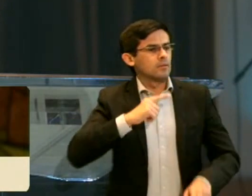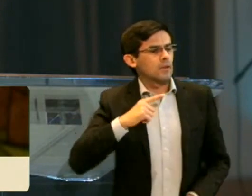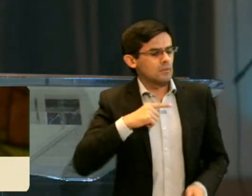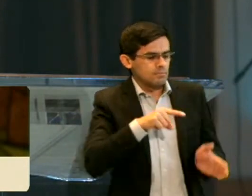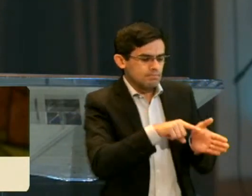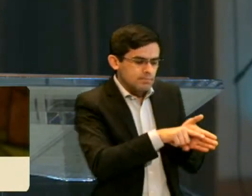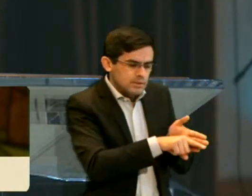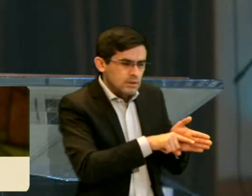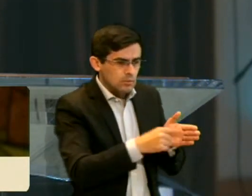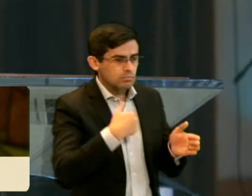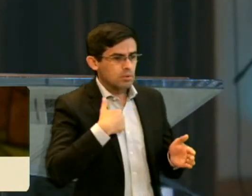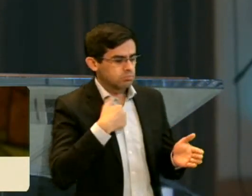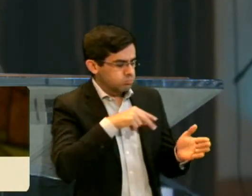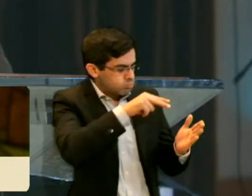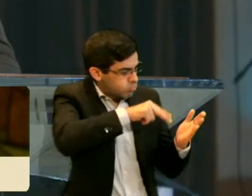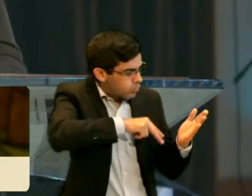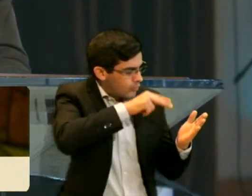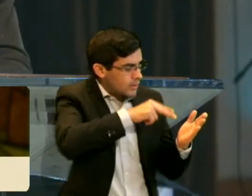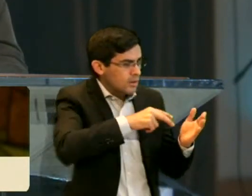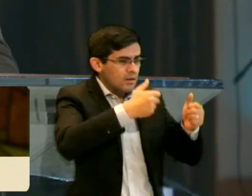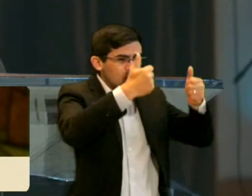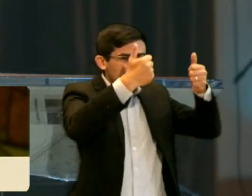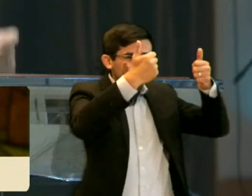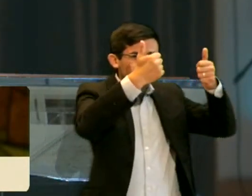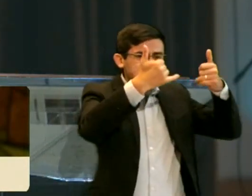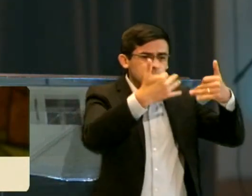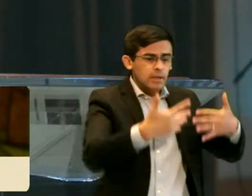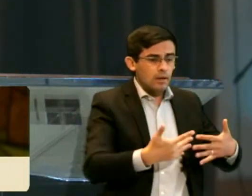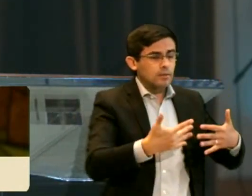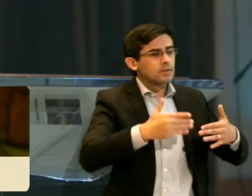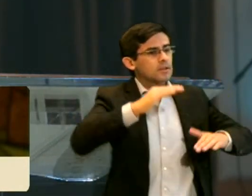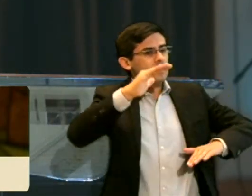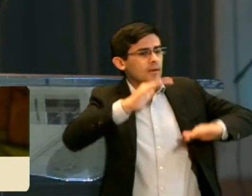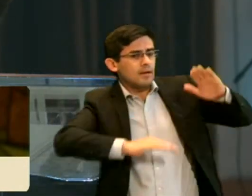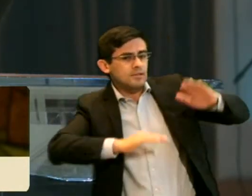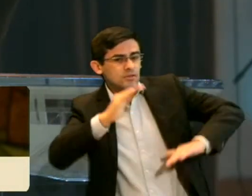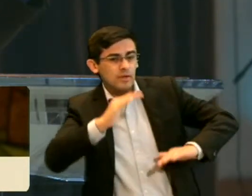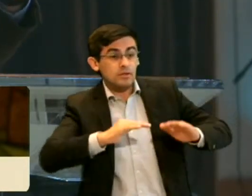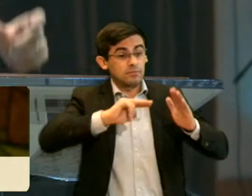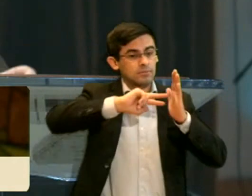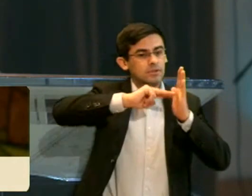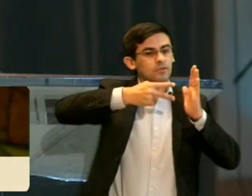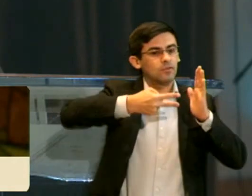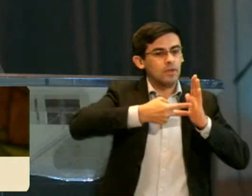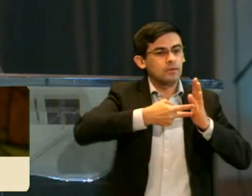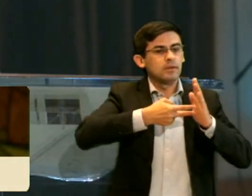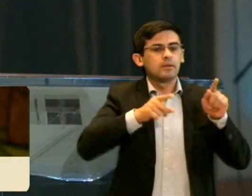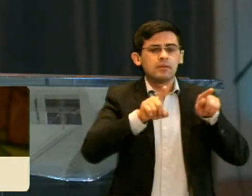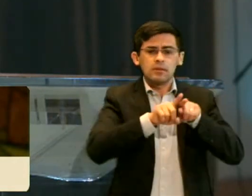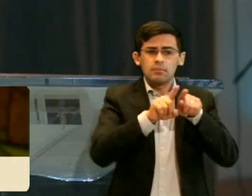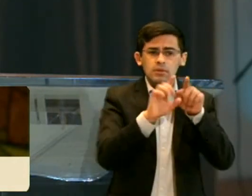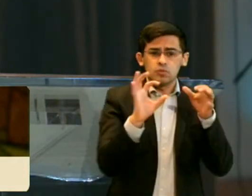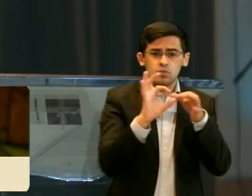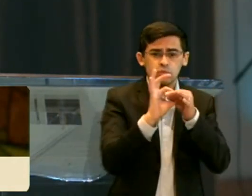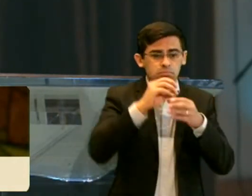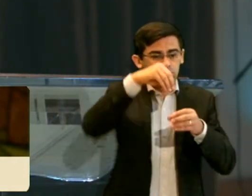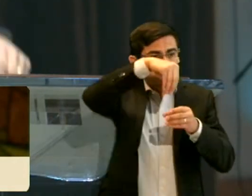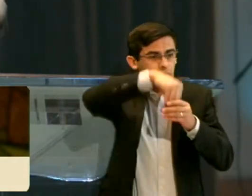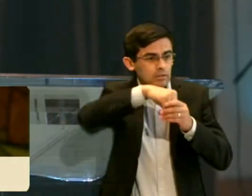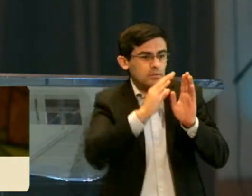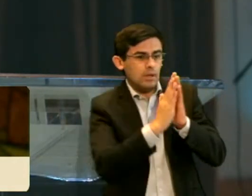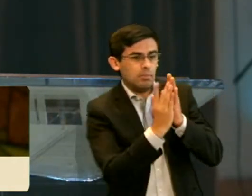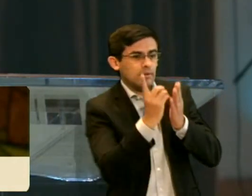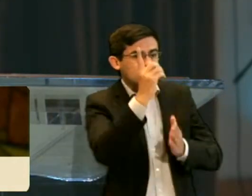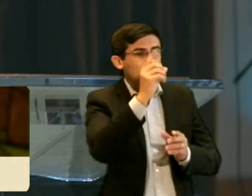estava lendo, ele vai dizer que muitas vezes essa expressão está associada na Bíblia